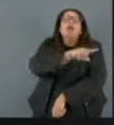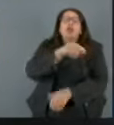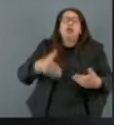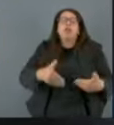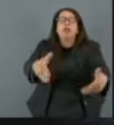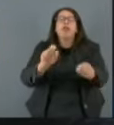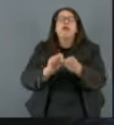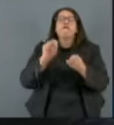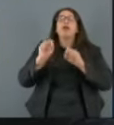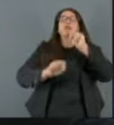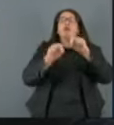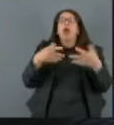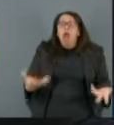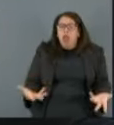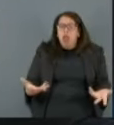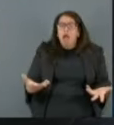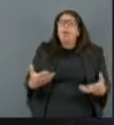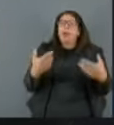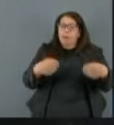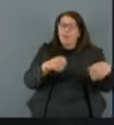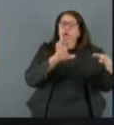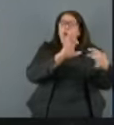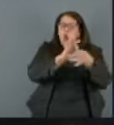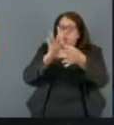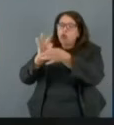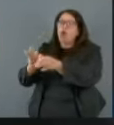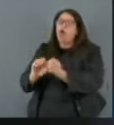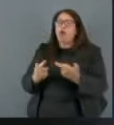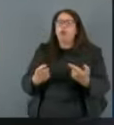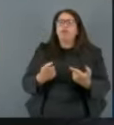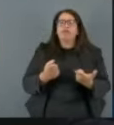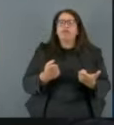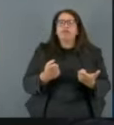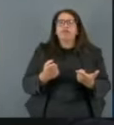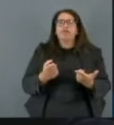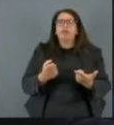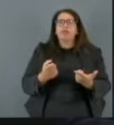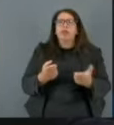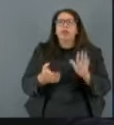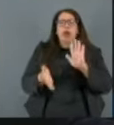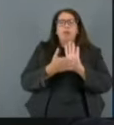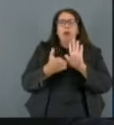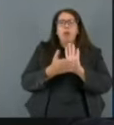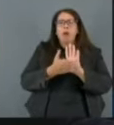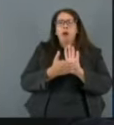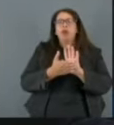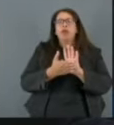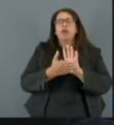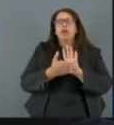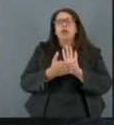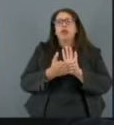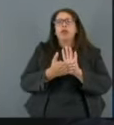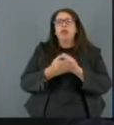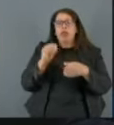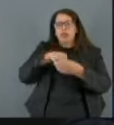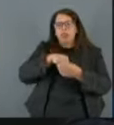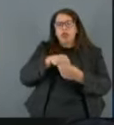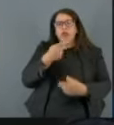integrada das forças de segurança na esteira dessa proposta contida na